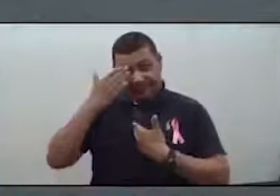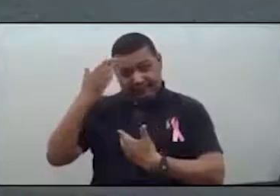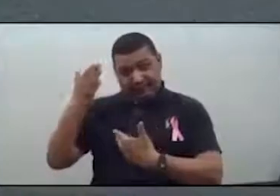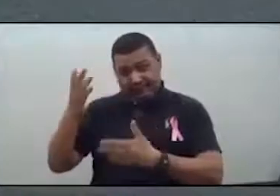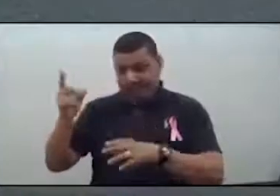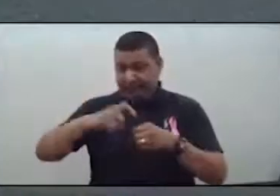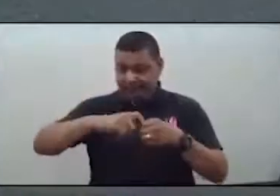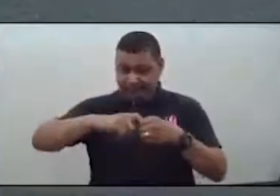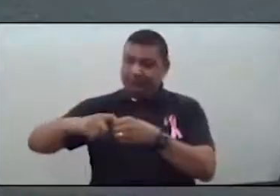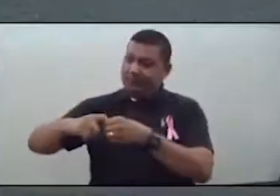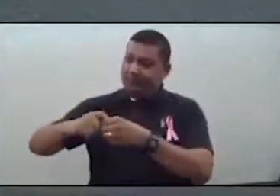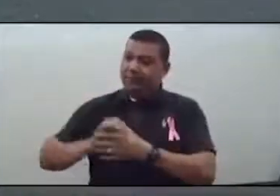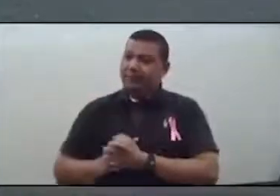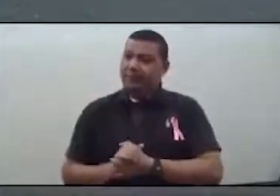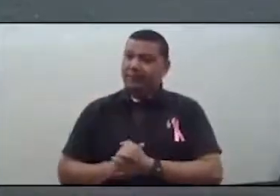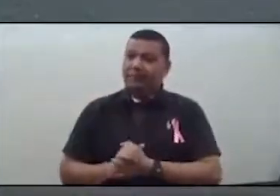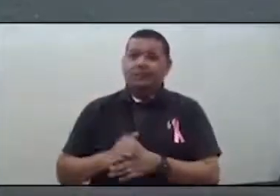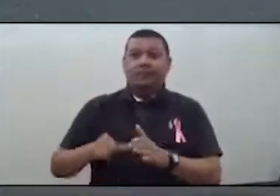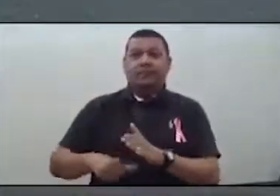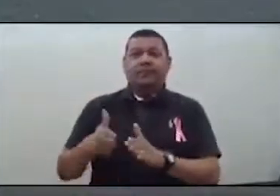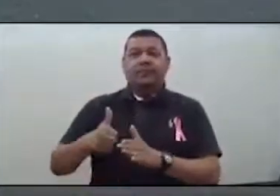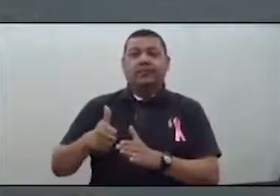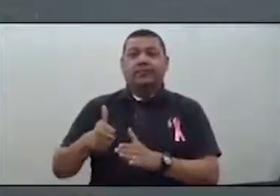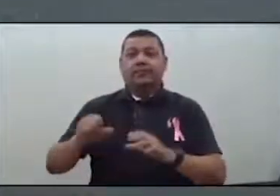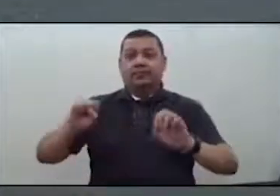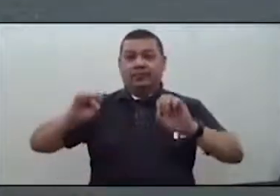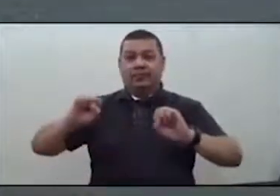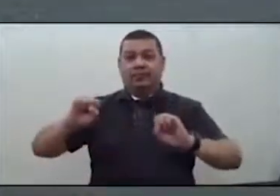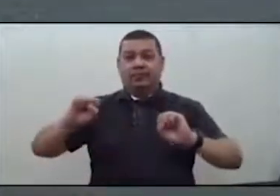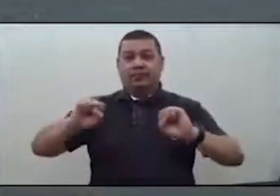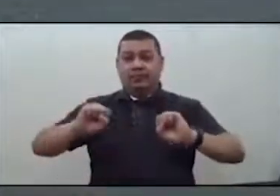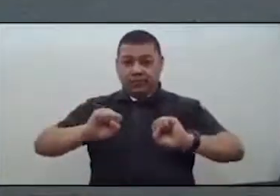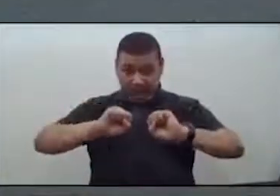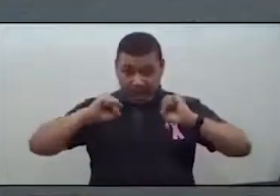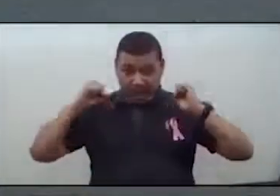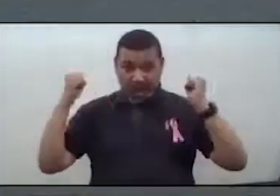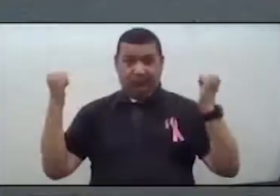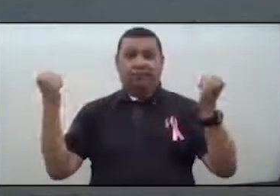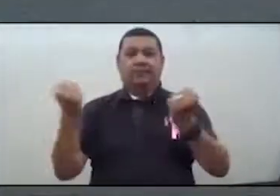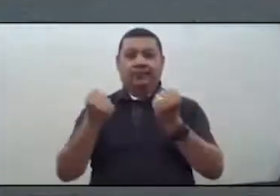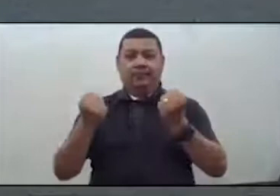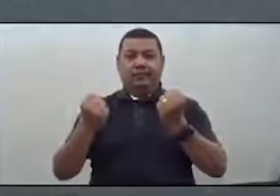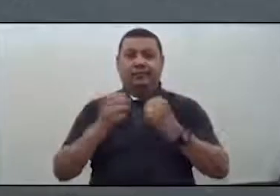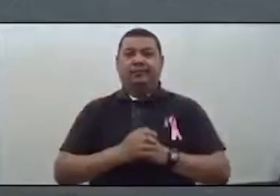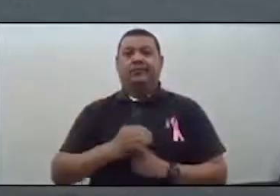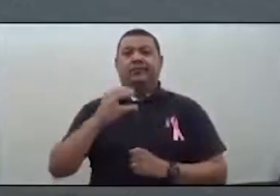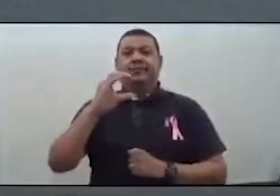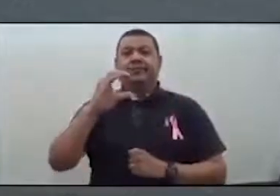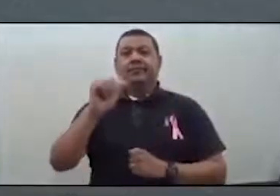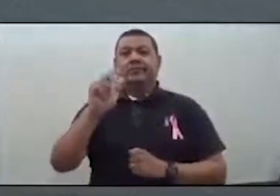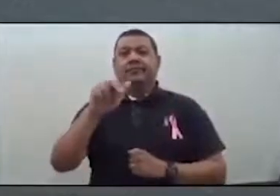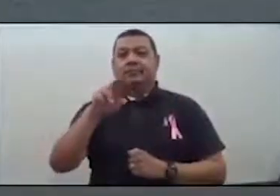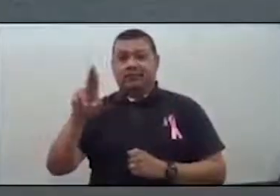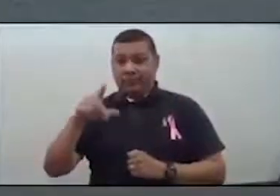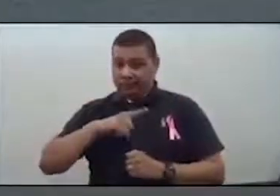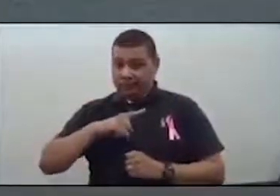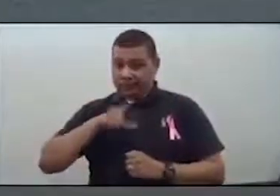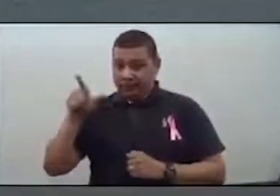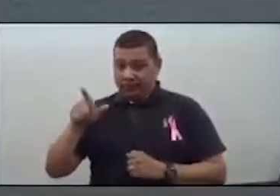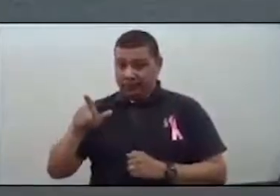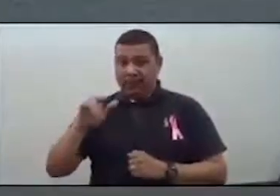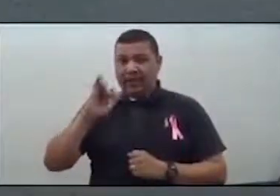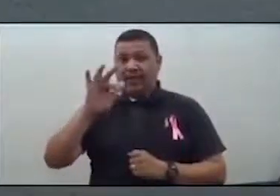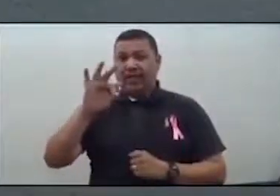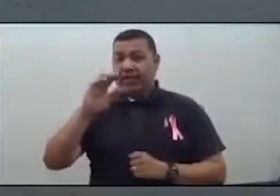aí na realização do primeiro seminário Pro-Cacau, que ocorreu lá no IFRO, numa realização do IFRO e do